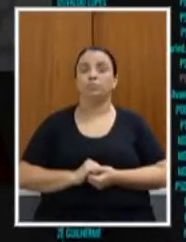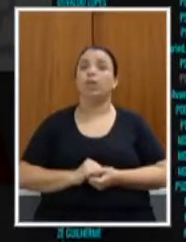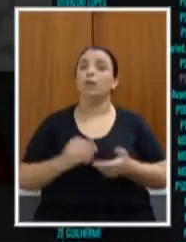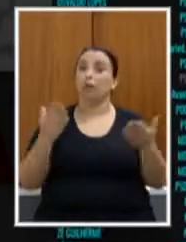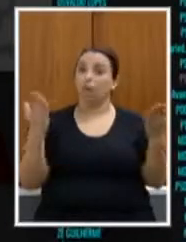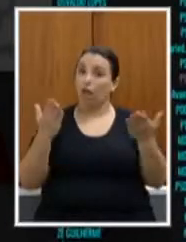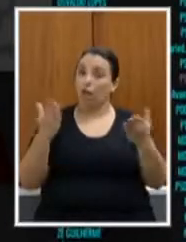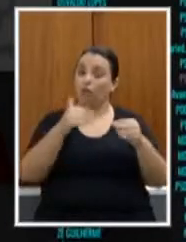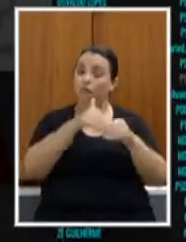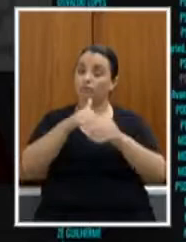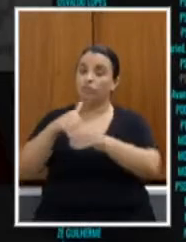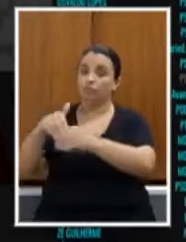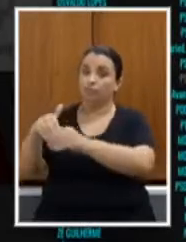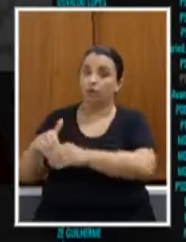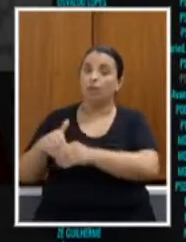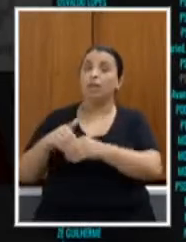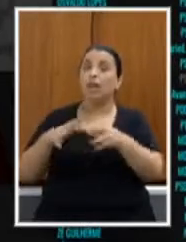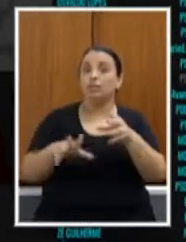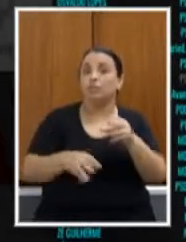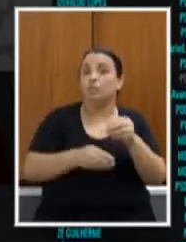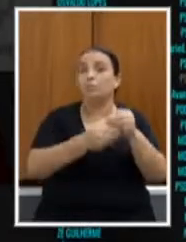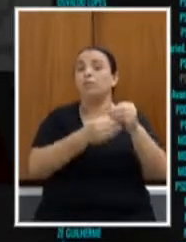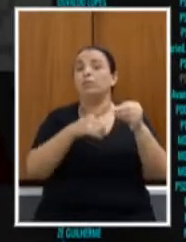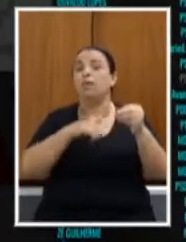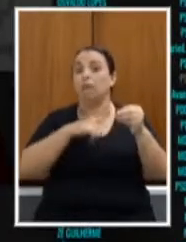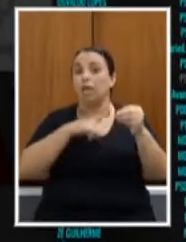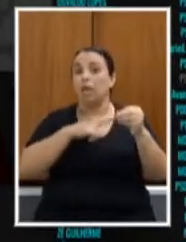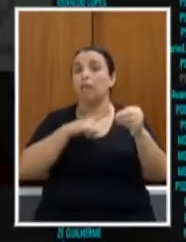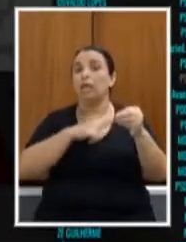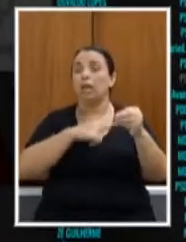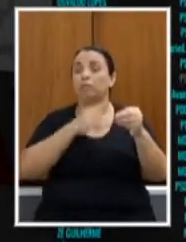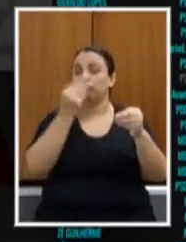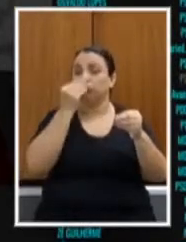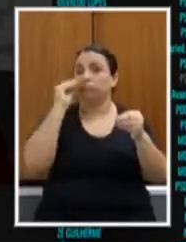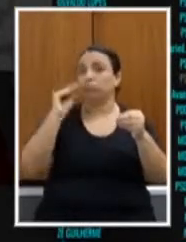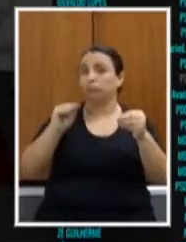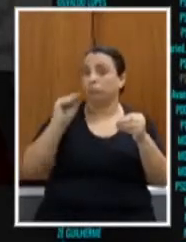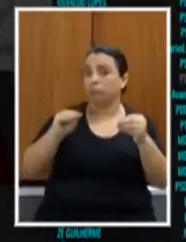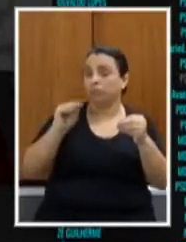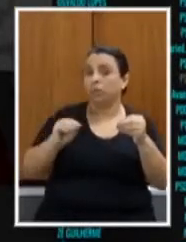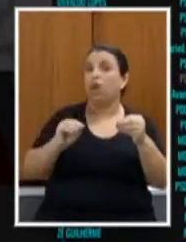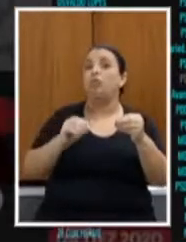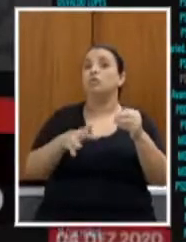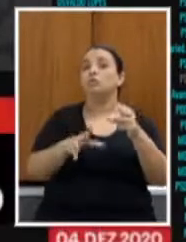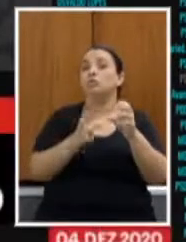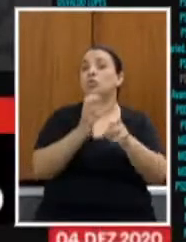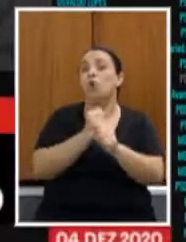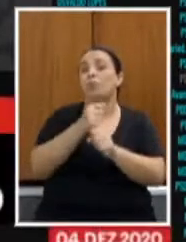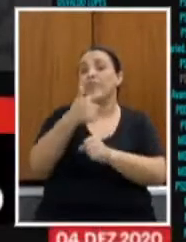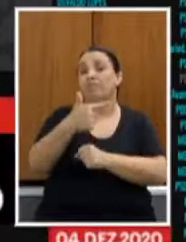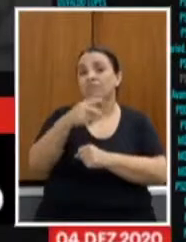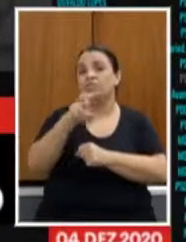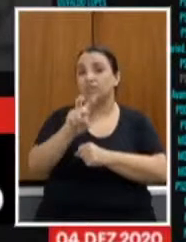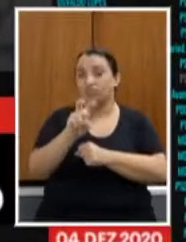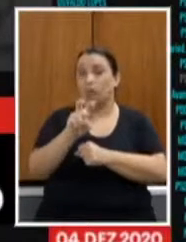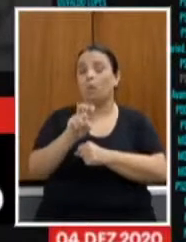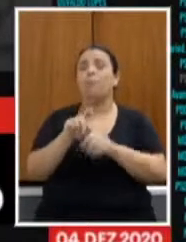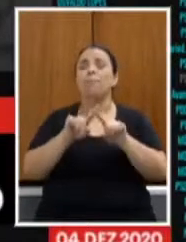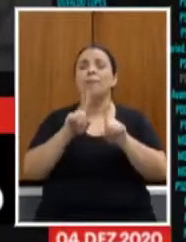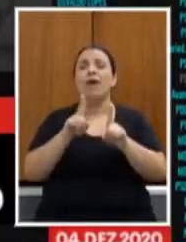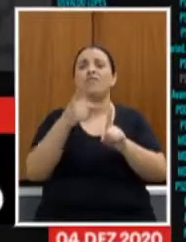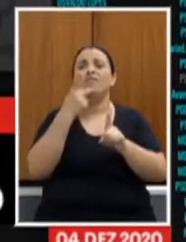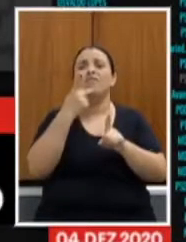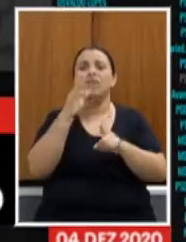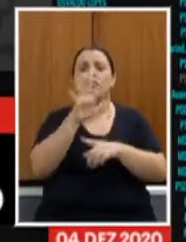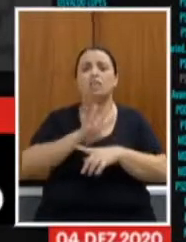Agora estão sendo votadas as emendas que têm parecer pela rejeição, um total de 25 emendas. Mas ainda falando de forma geral sobre